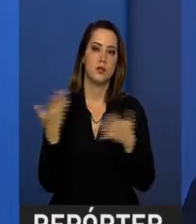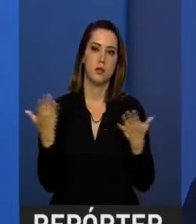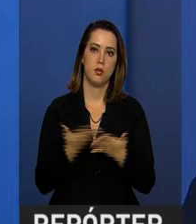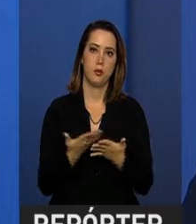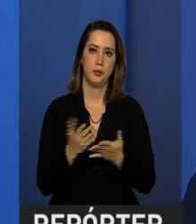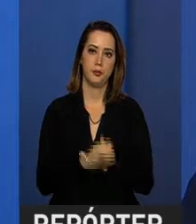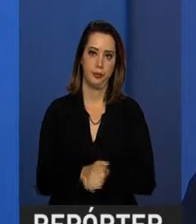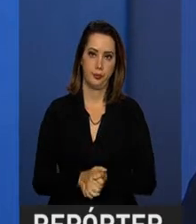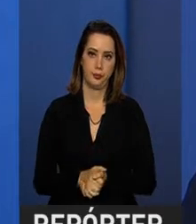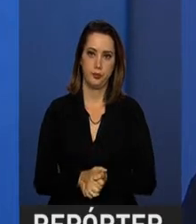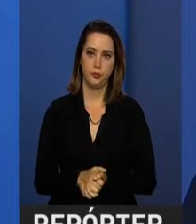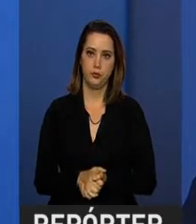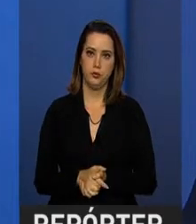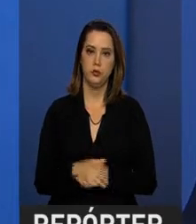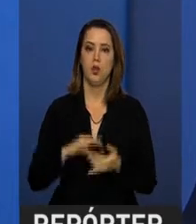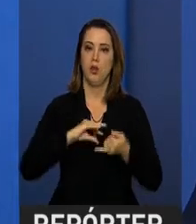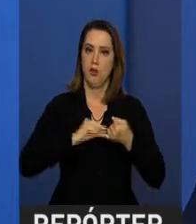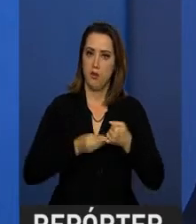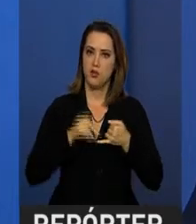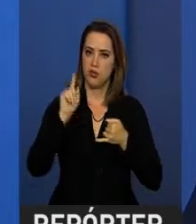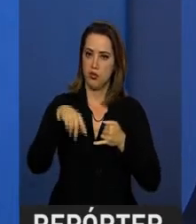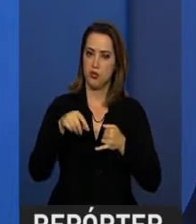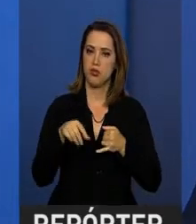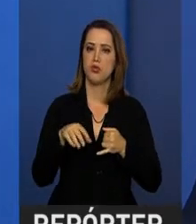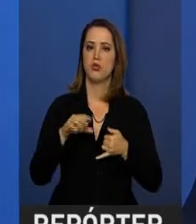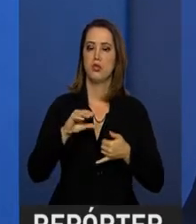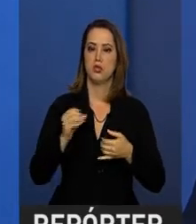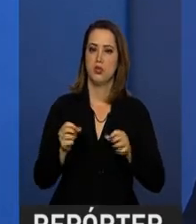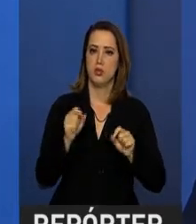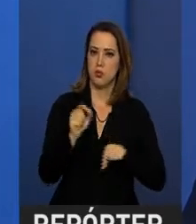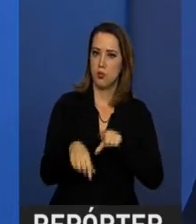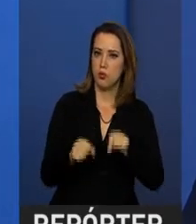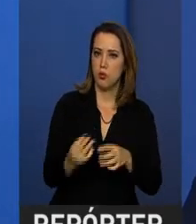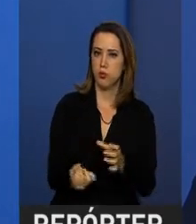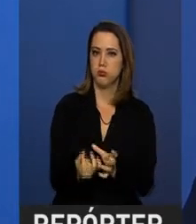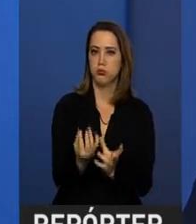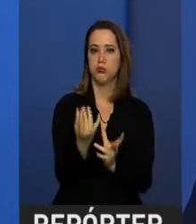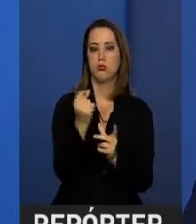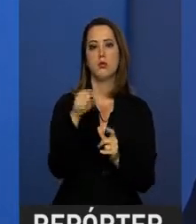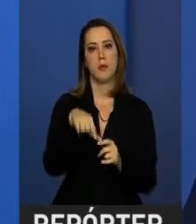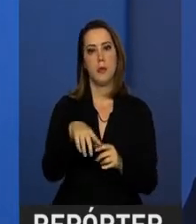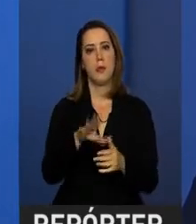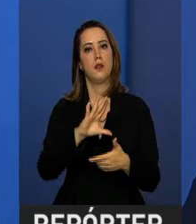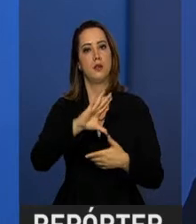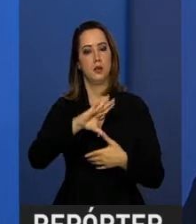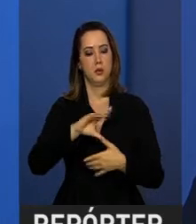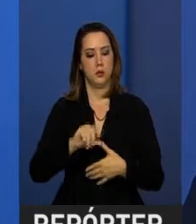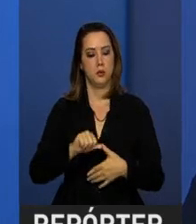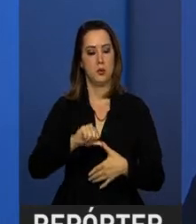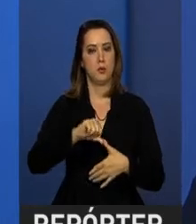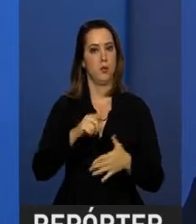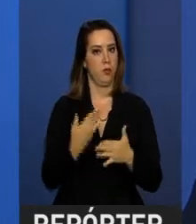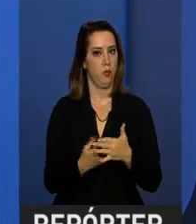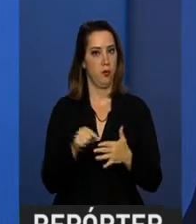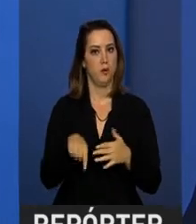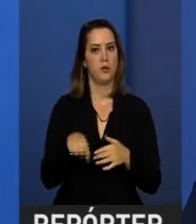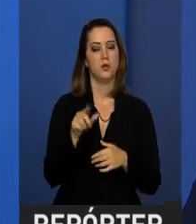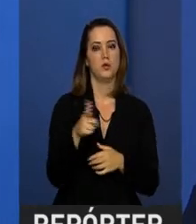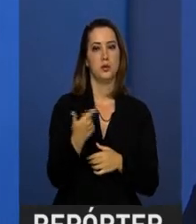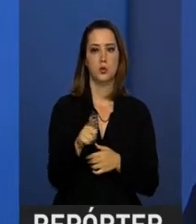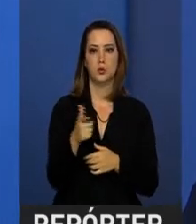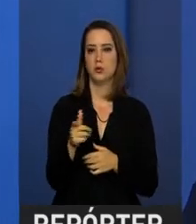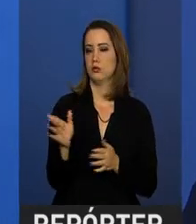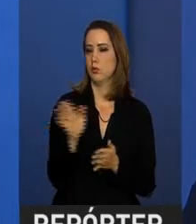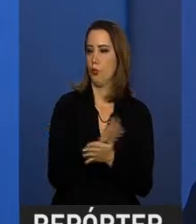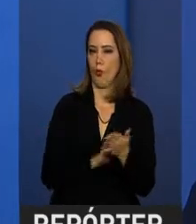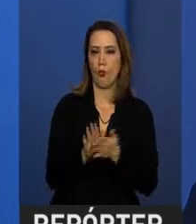até agora é feijão é produzido aqui na américa na argentina no paraguai e na bolívia não existem taxas